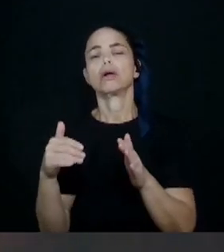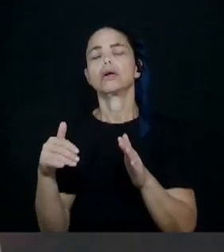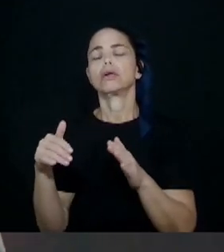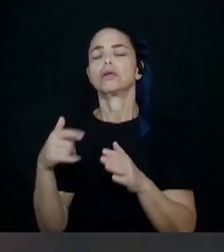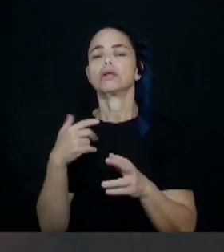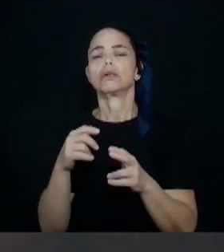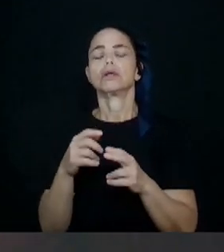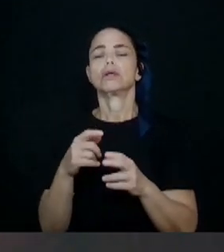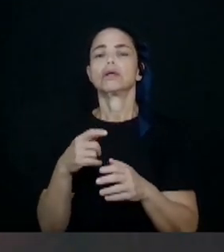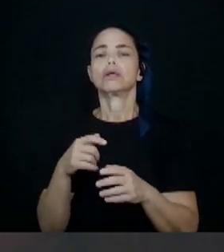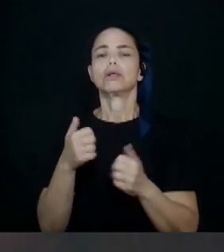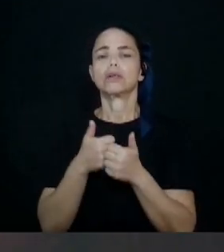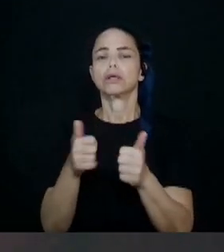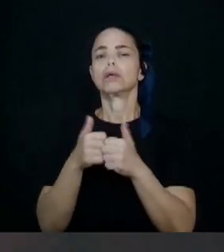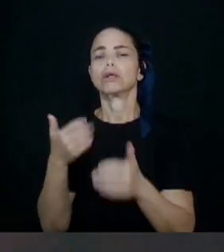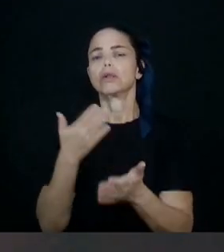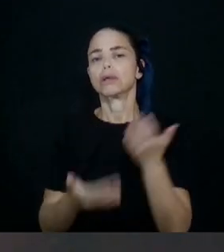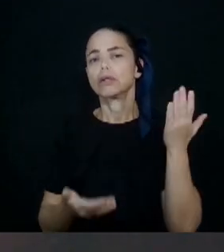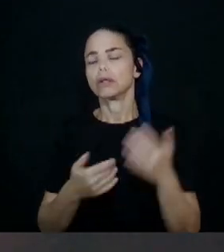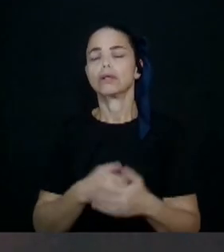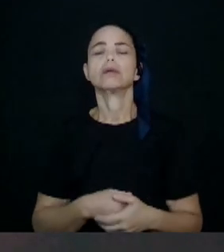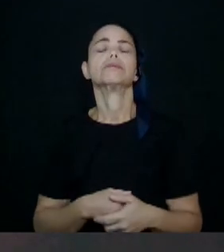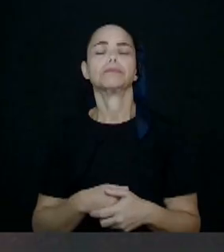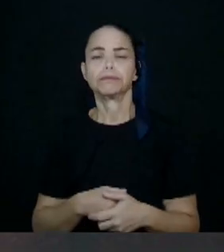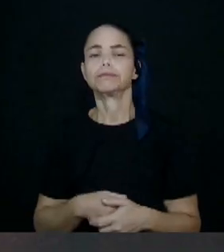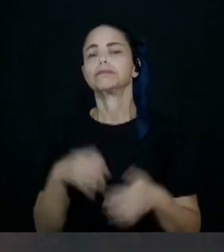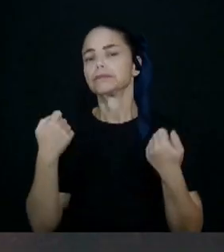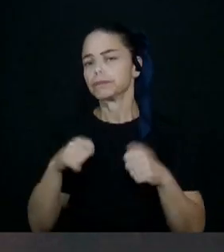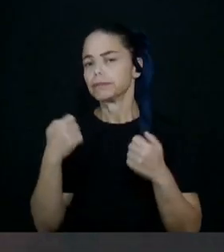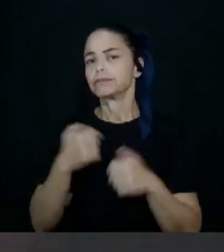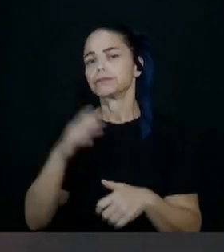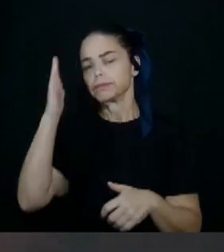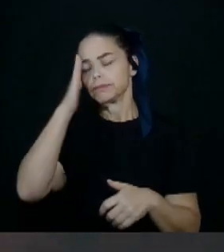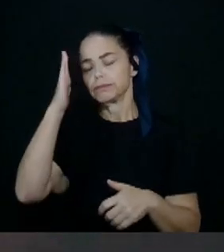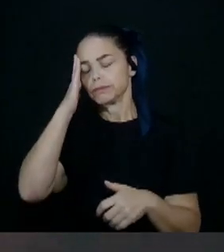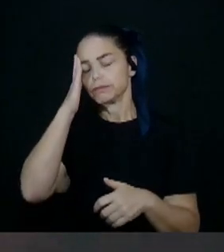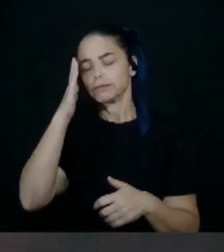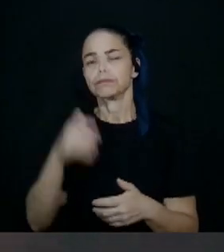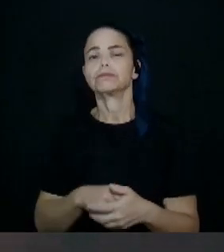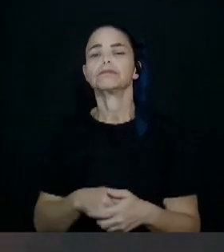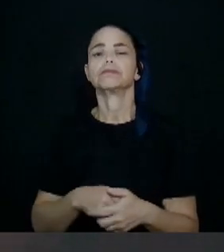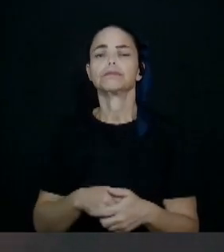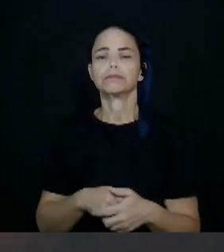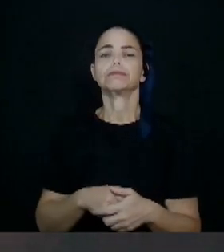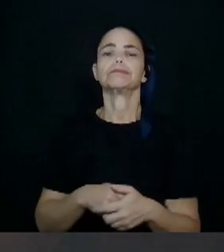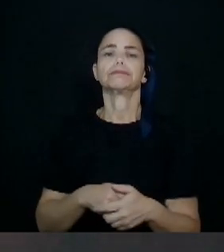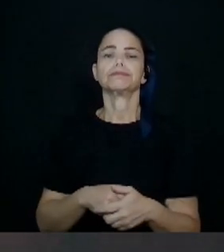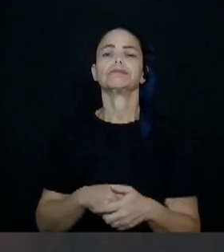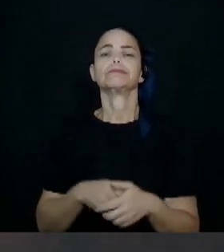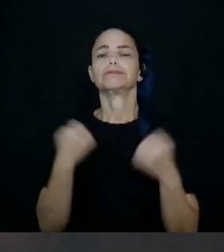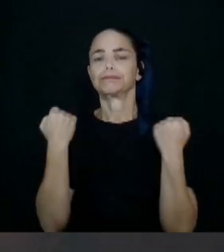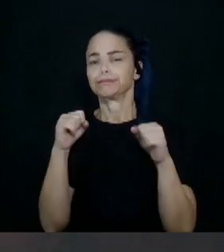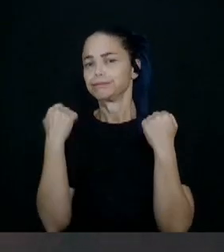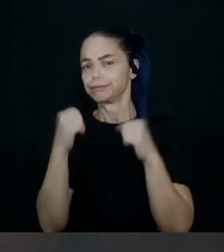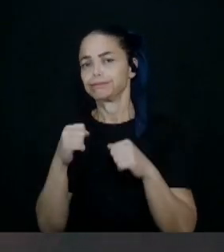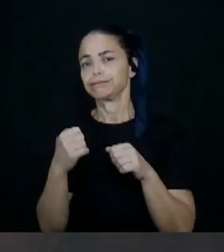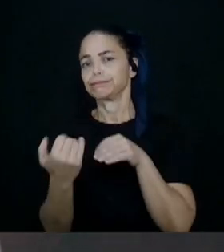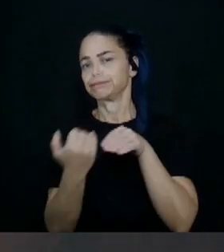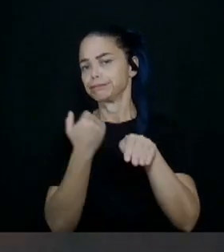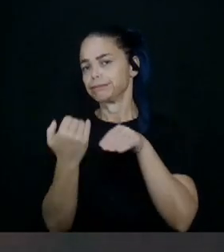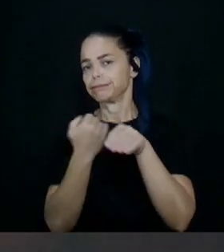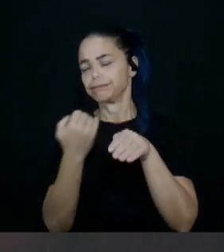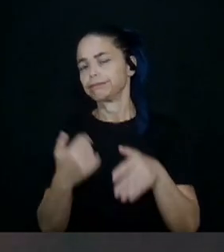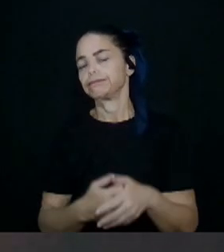público que perde. Então, quer dizer, precisa entender isso. Isso traz o quê? O estresse do trânsito, que você estando